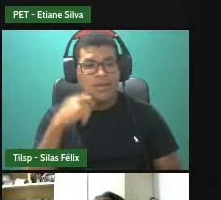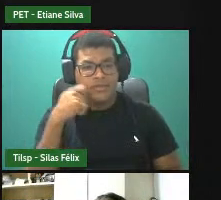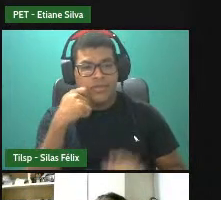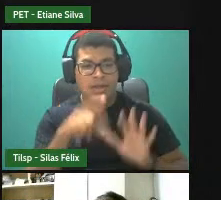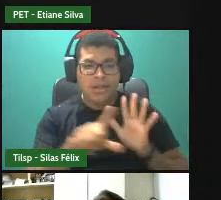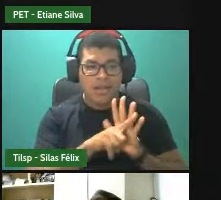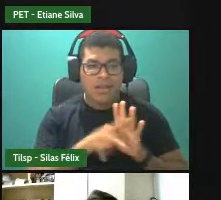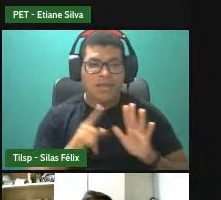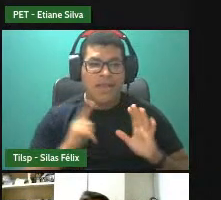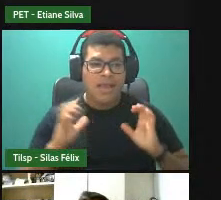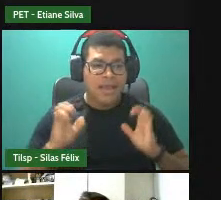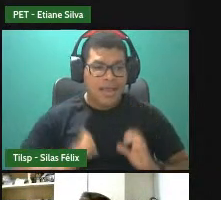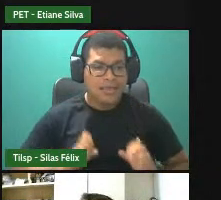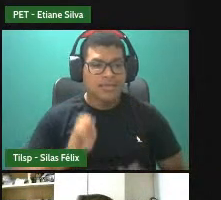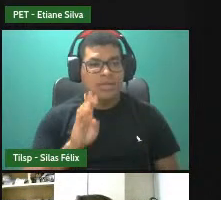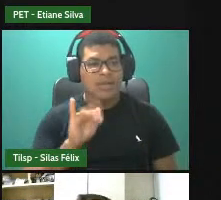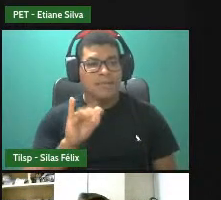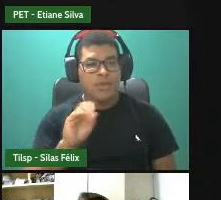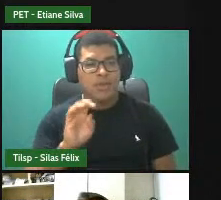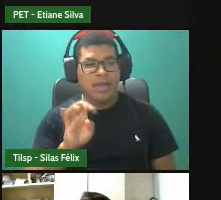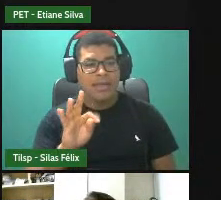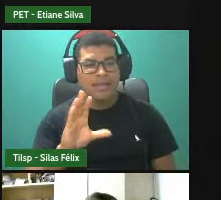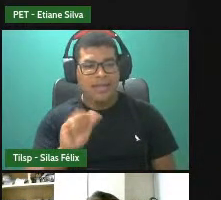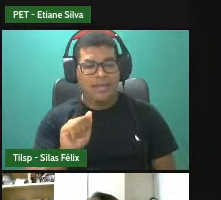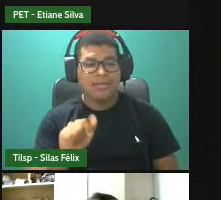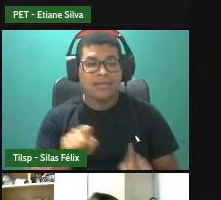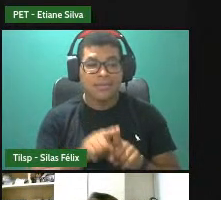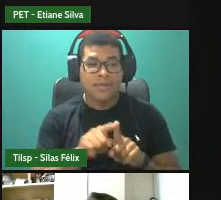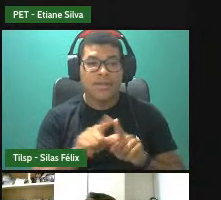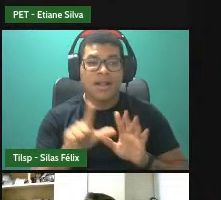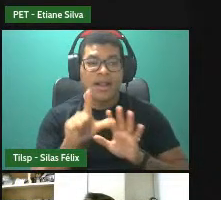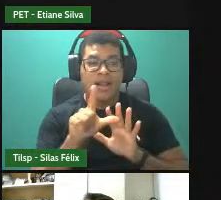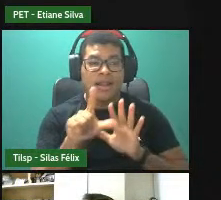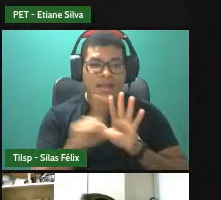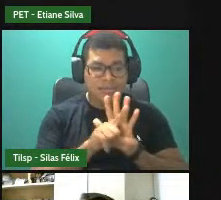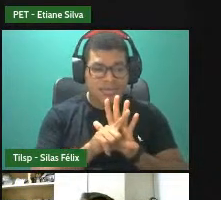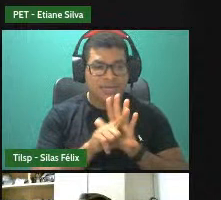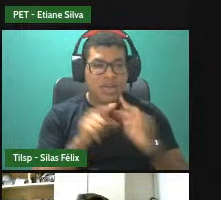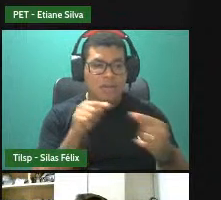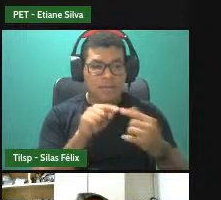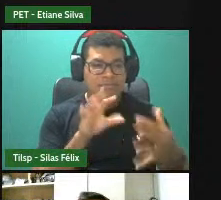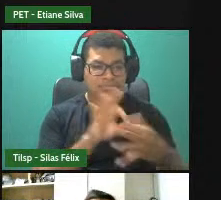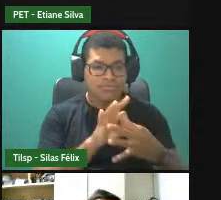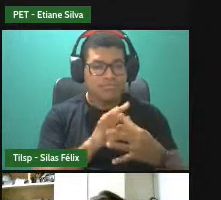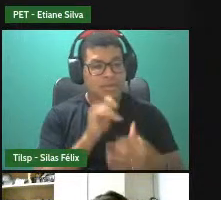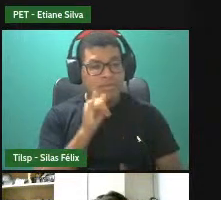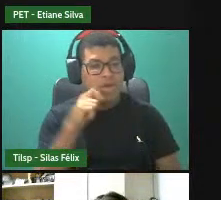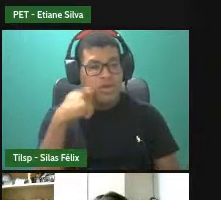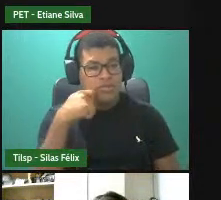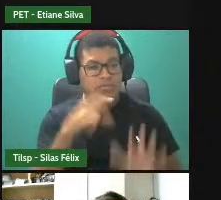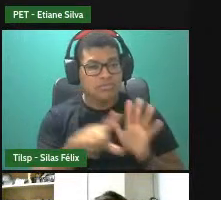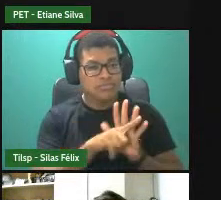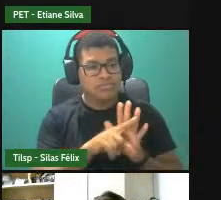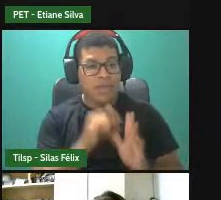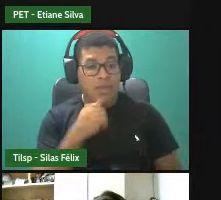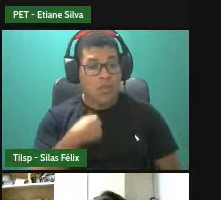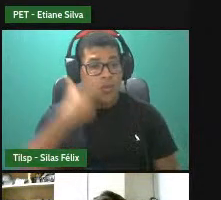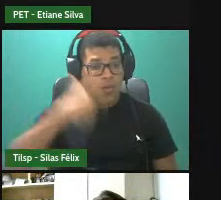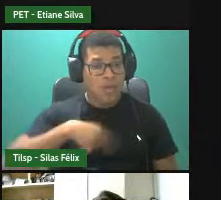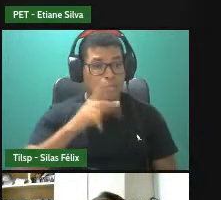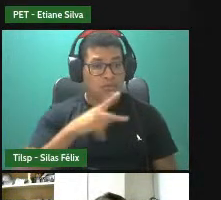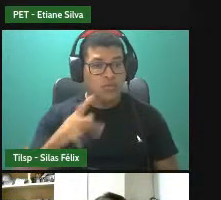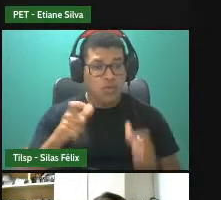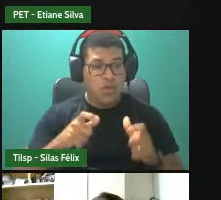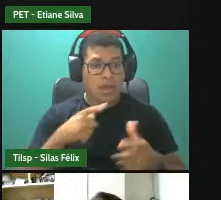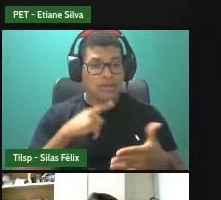profissional, de bioética, de legislação aplicada e a própria odontologia legal. Então, eu, por exemplo, atuo como professor aqui na USP em